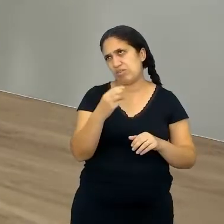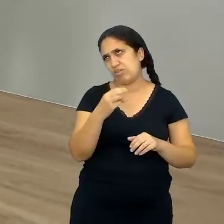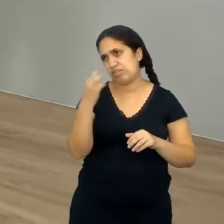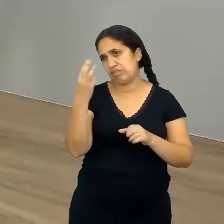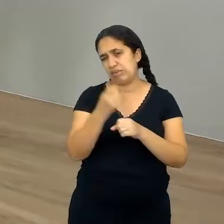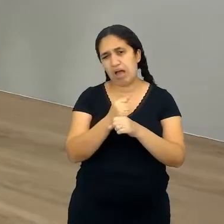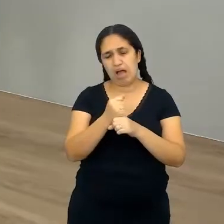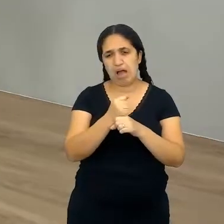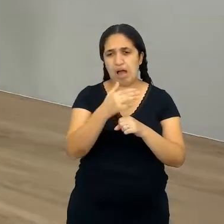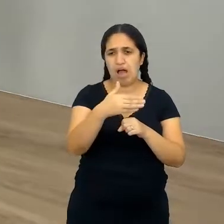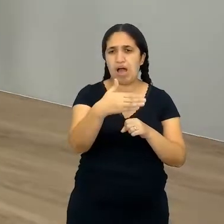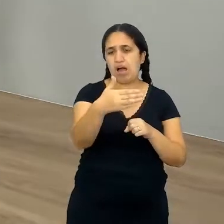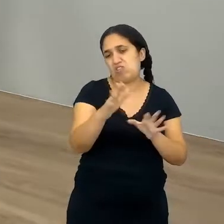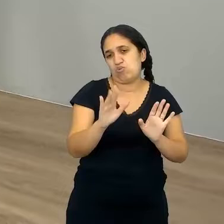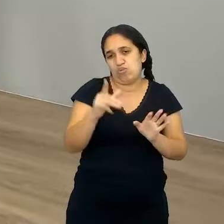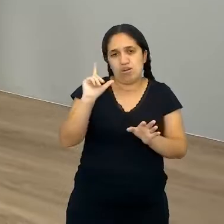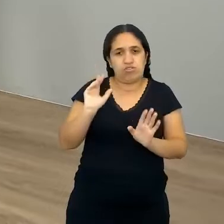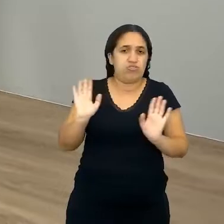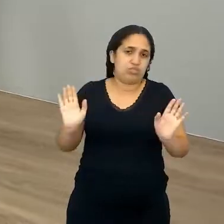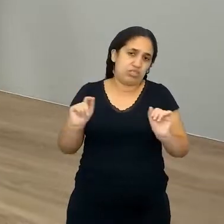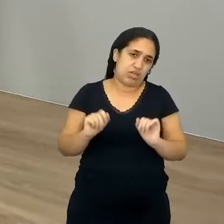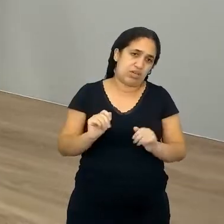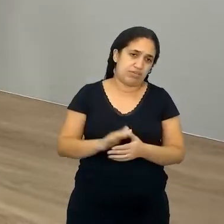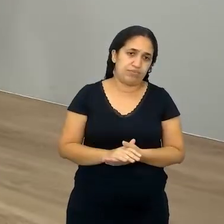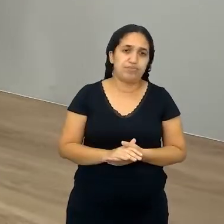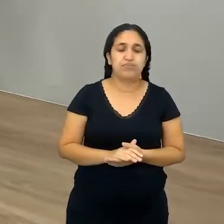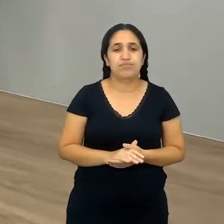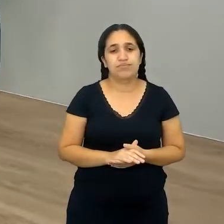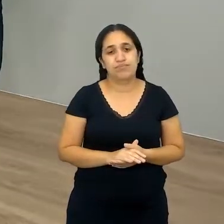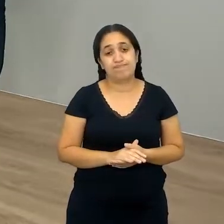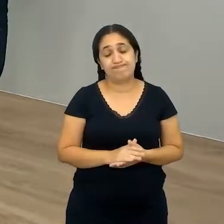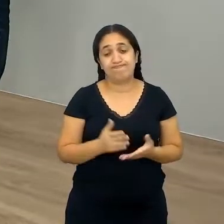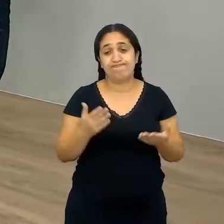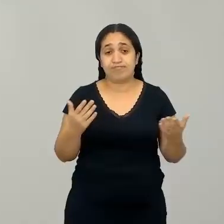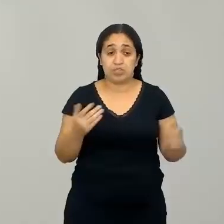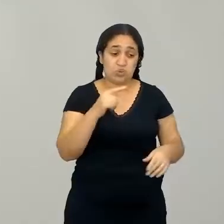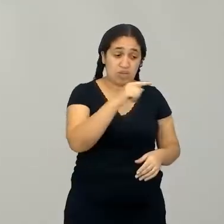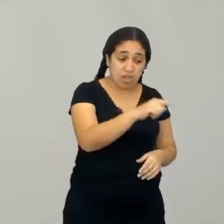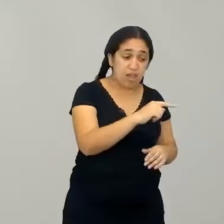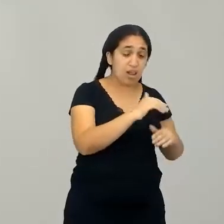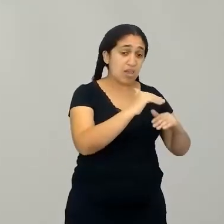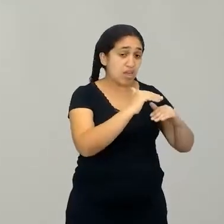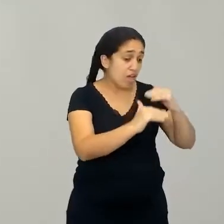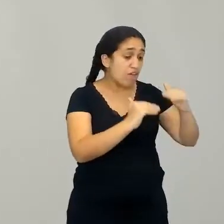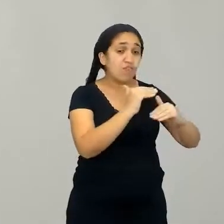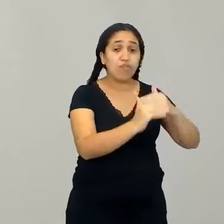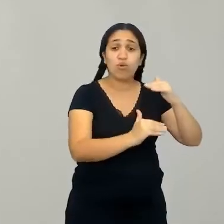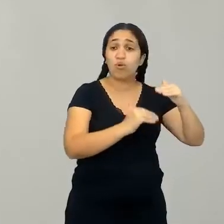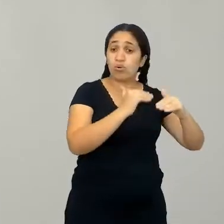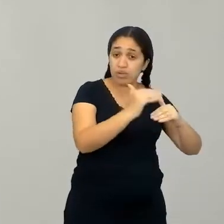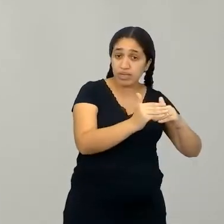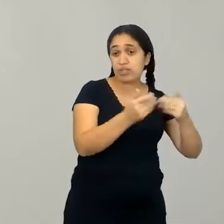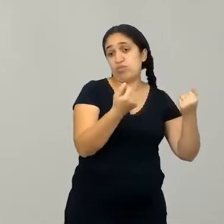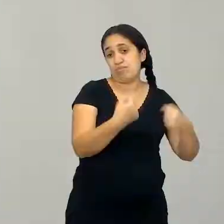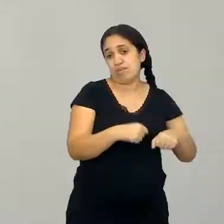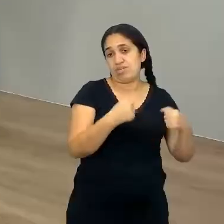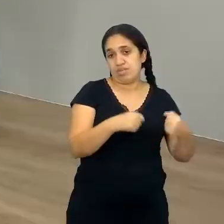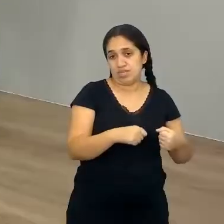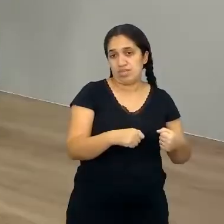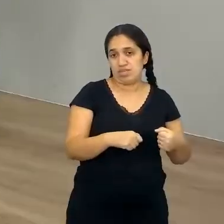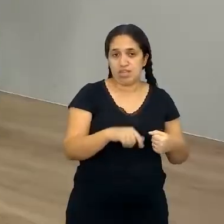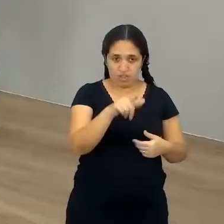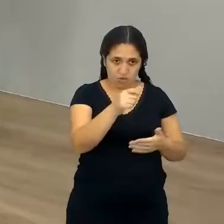anos? Talvez até antes. Ele vai ter que continuar evoluindo, né? Dando Esse celular que você